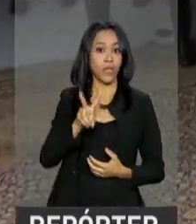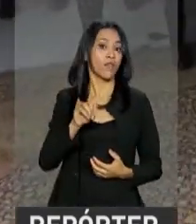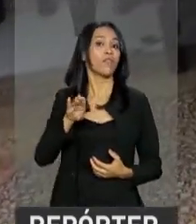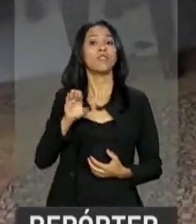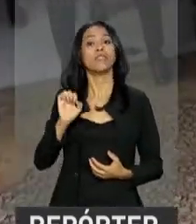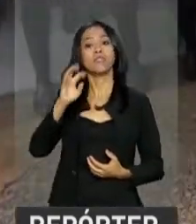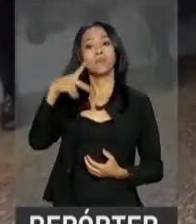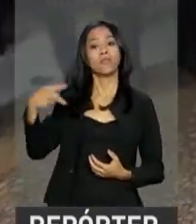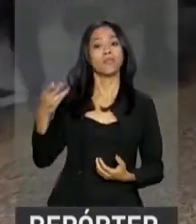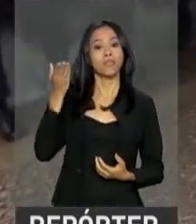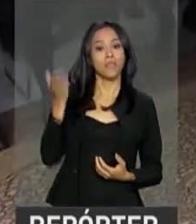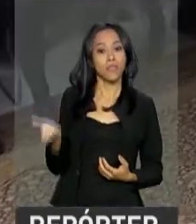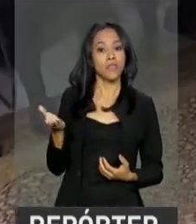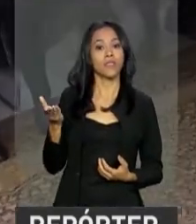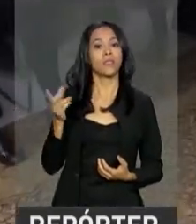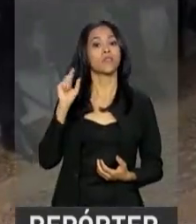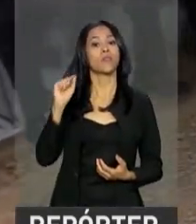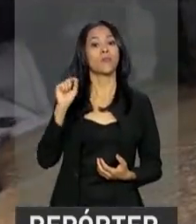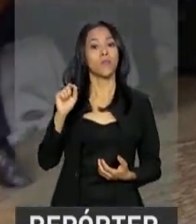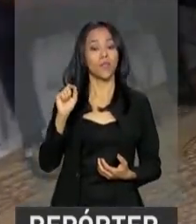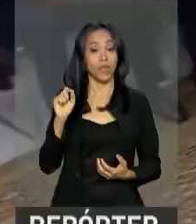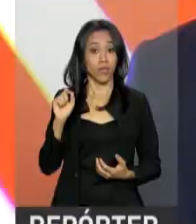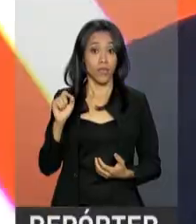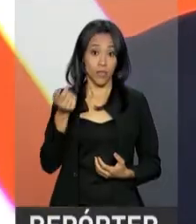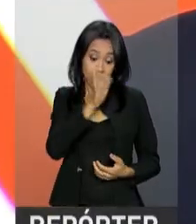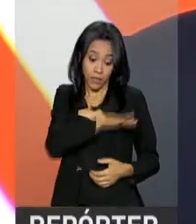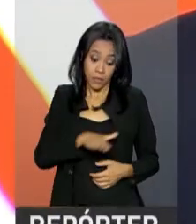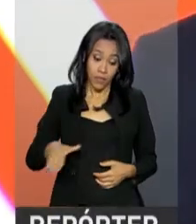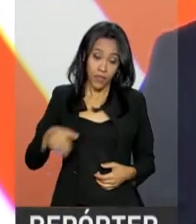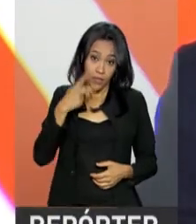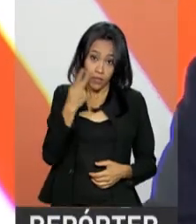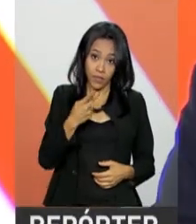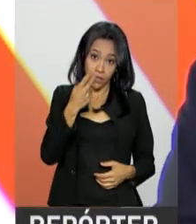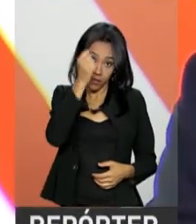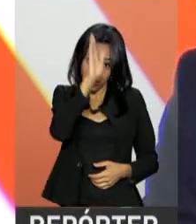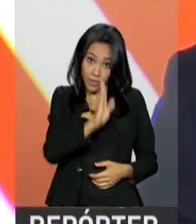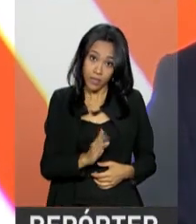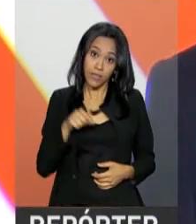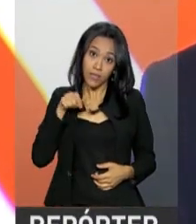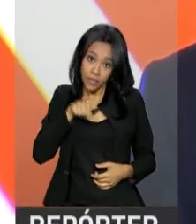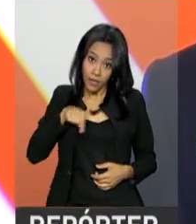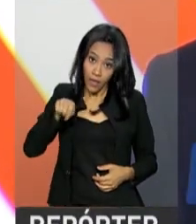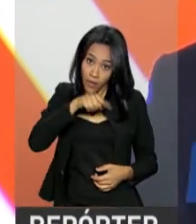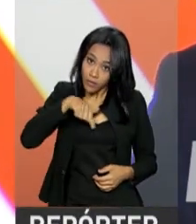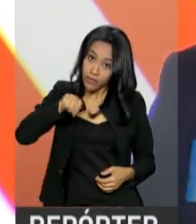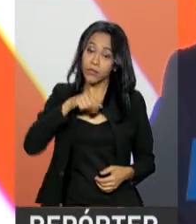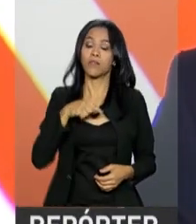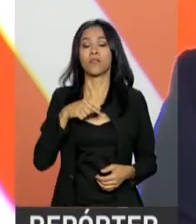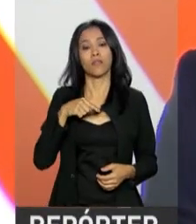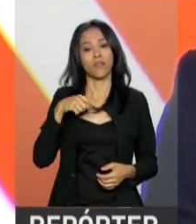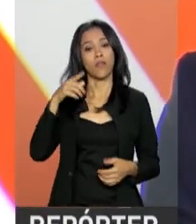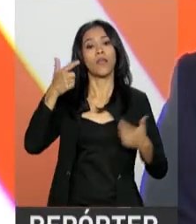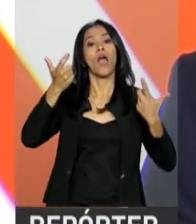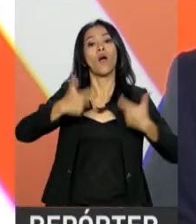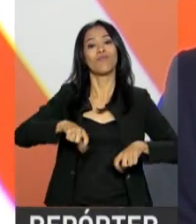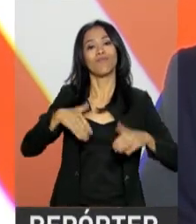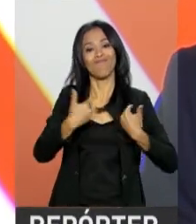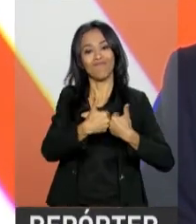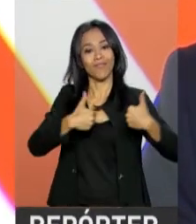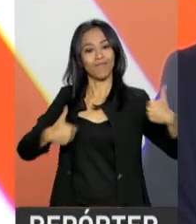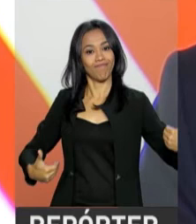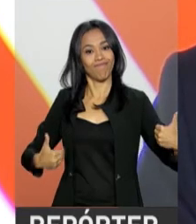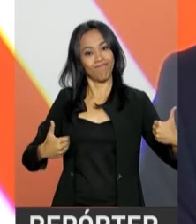a questão dos menores brasileiros que encontram que se encontram separados